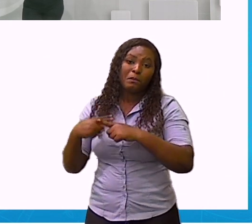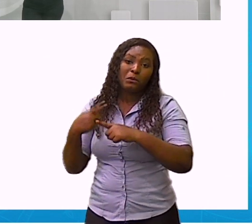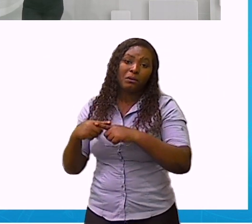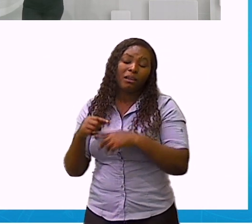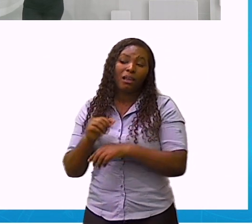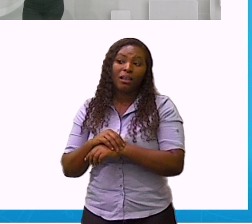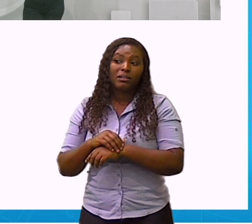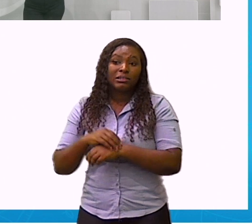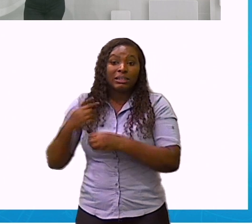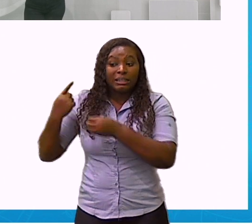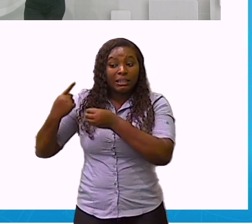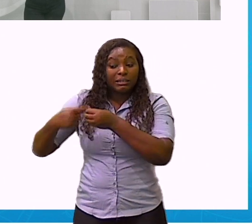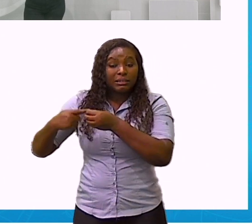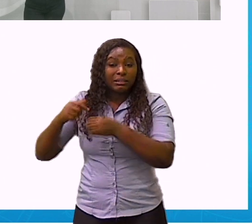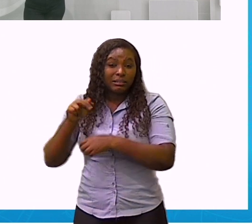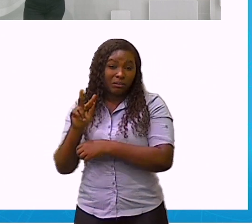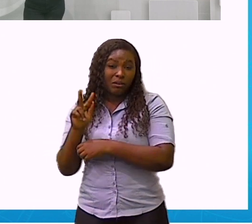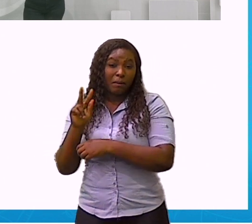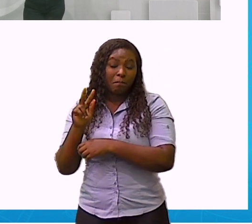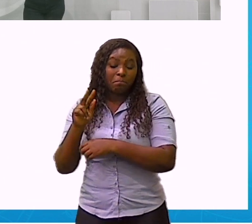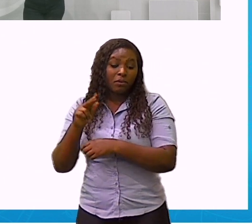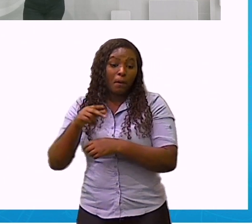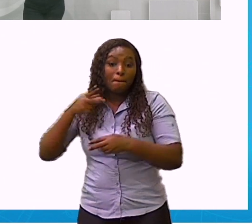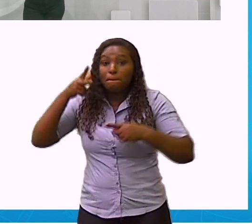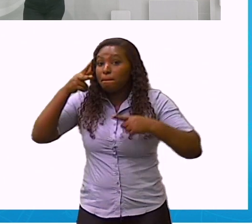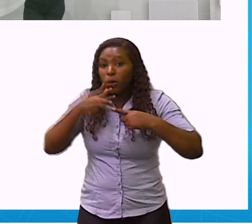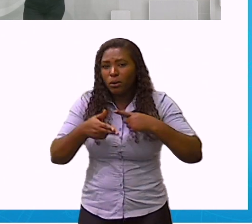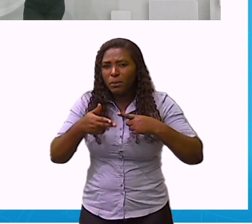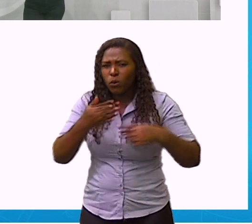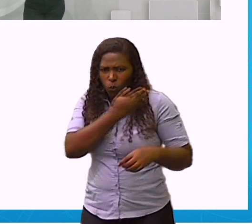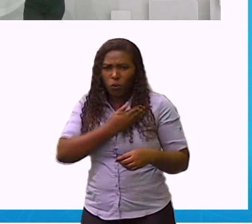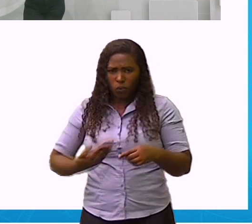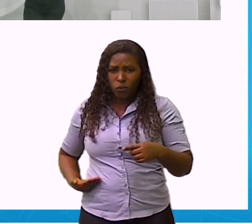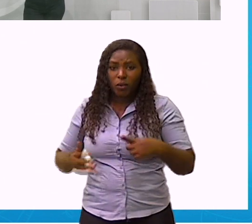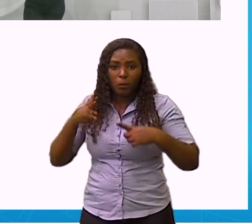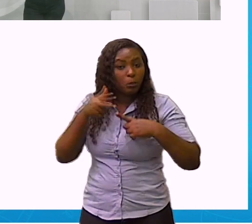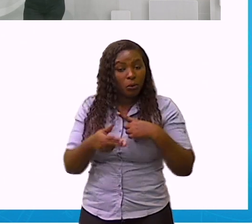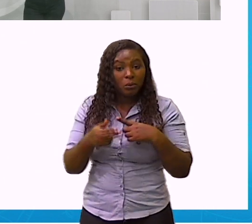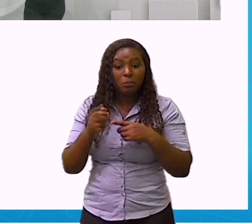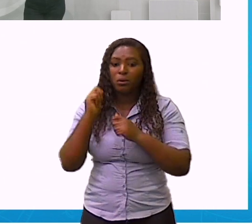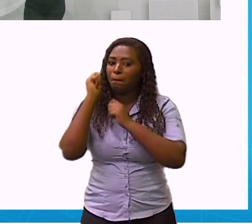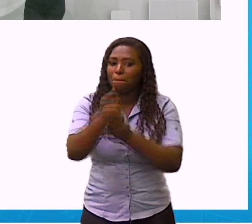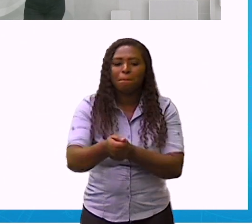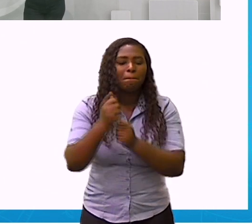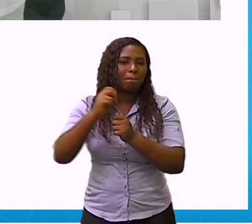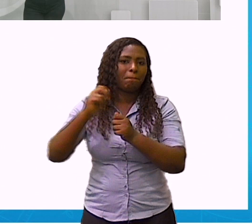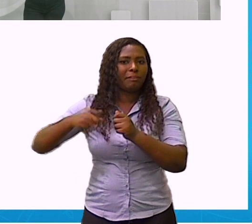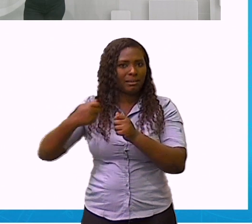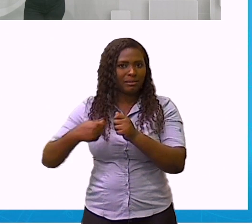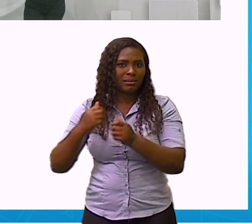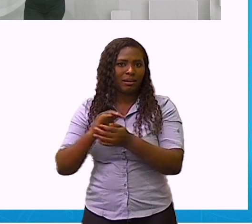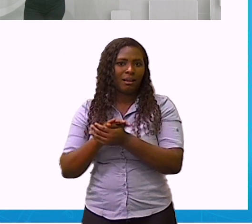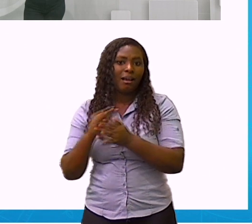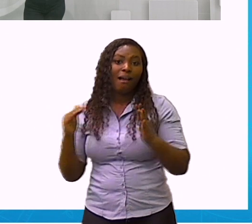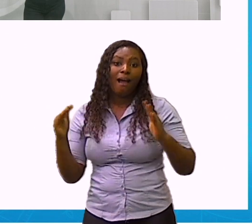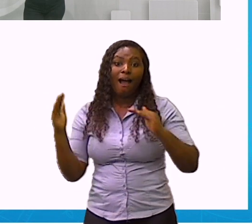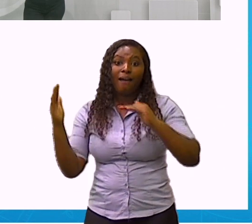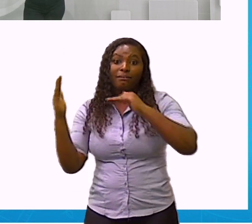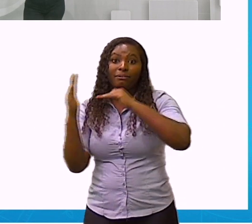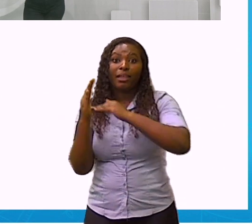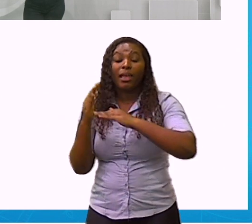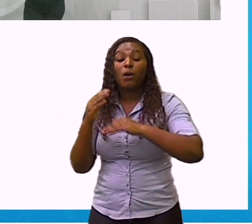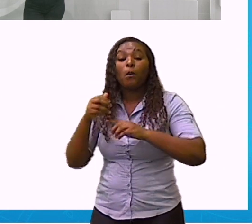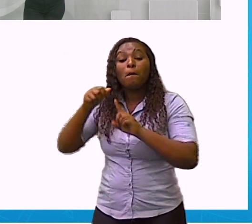região de novembro de 2016 até maio de 2017. E só retornou às